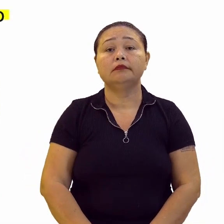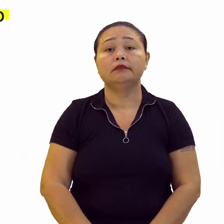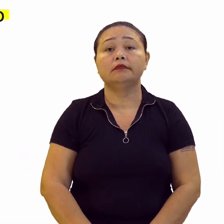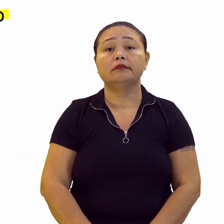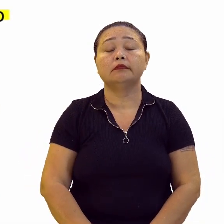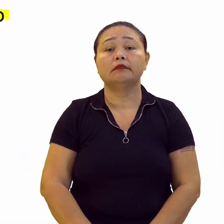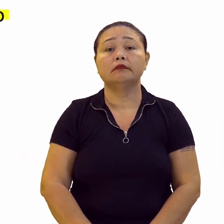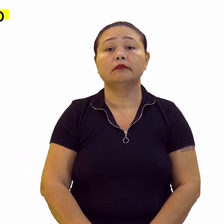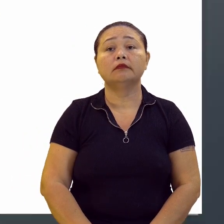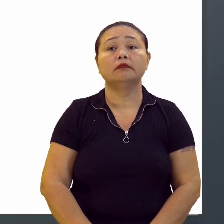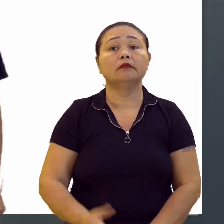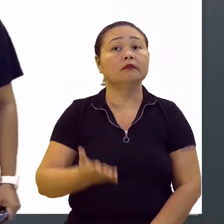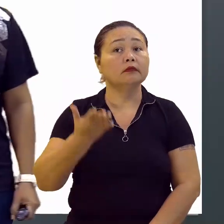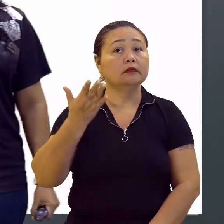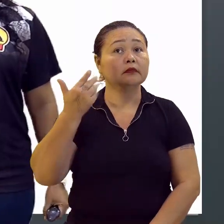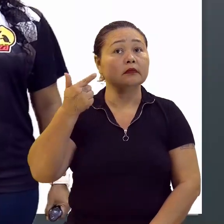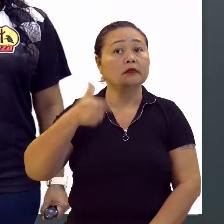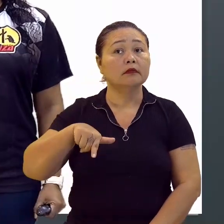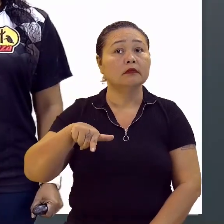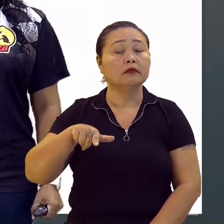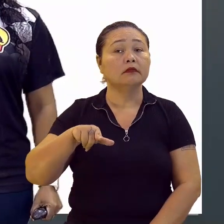tá? Vem aqui comigo novamente.